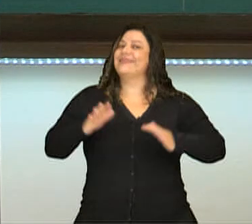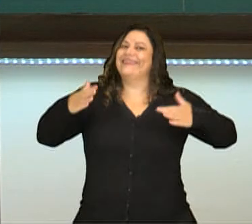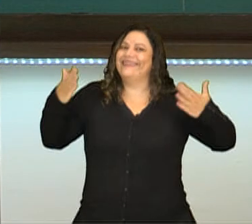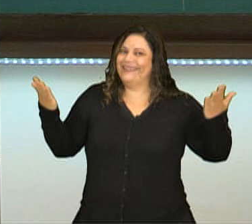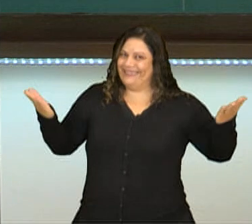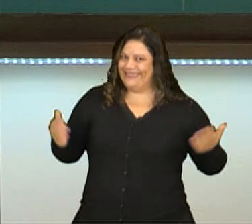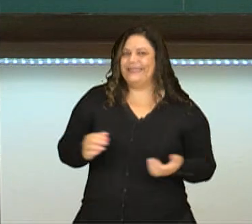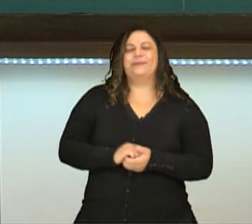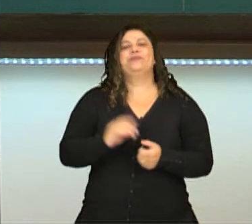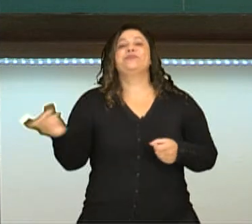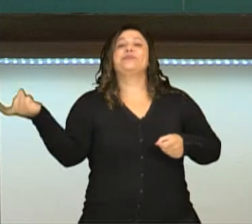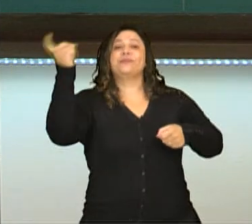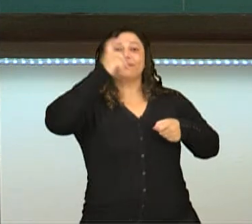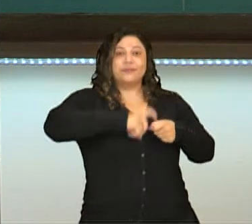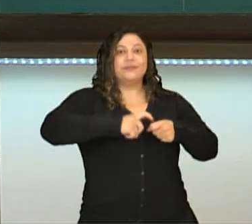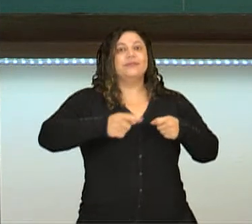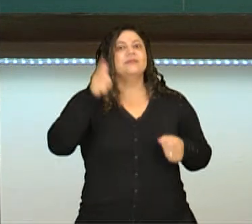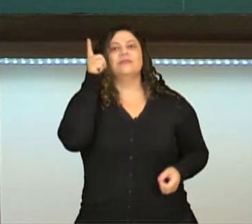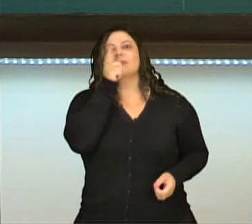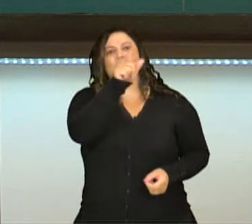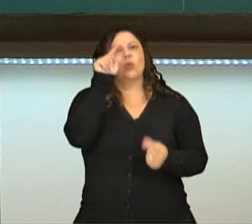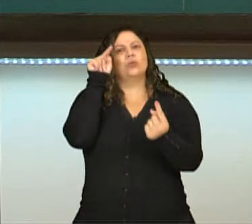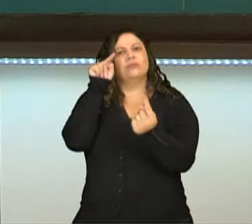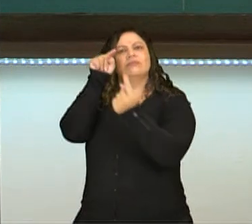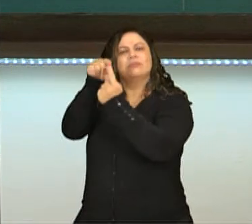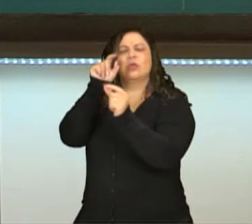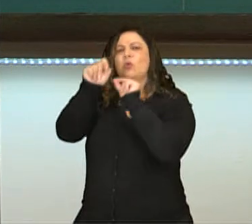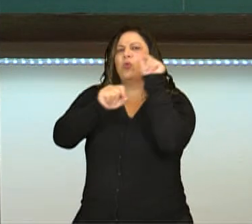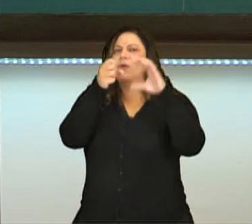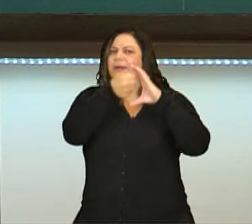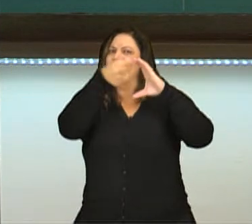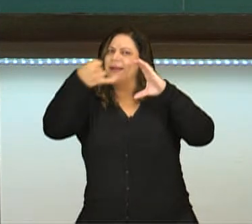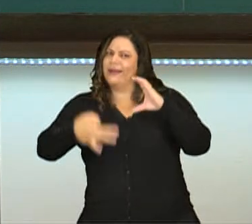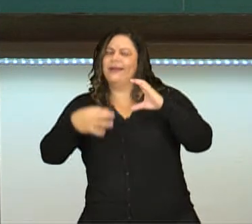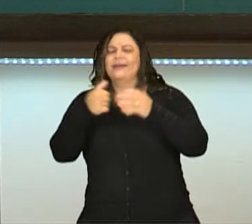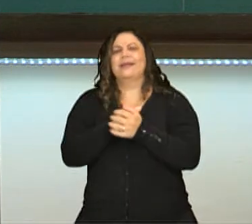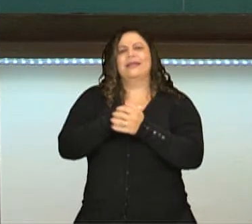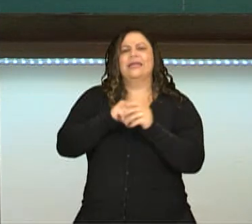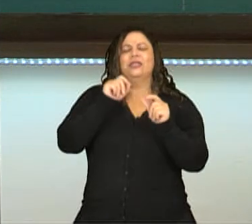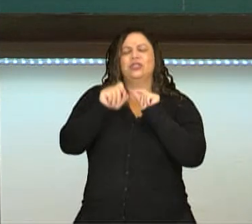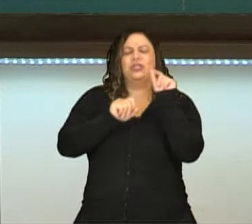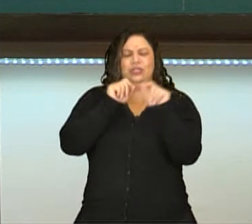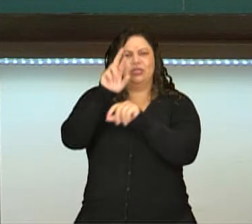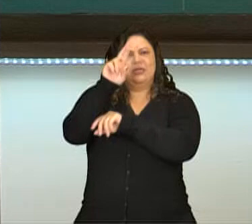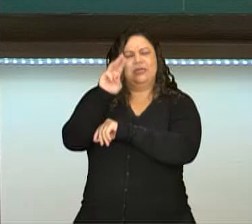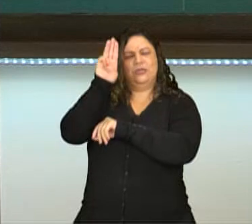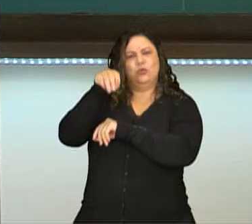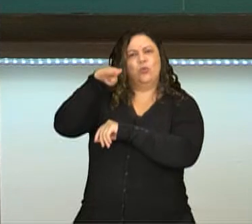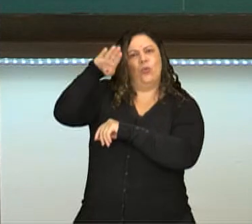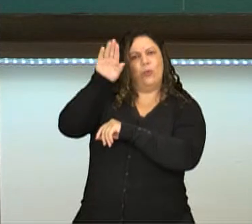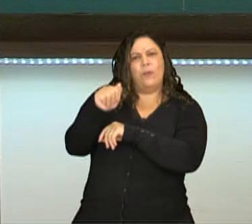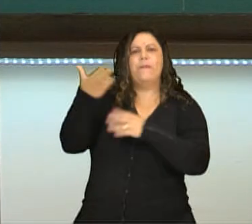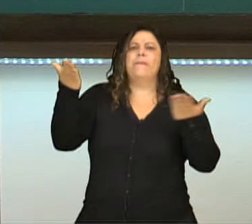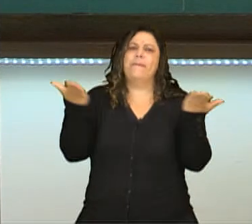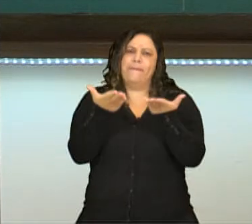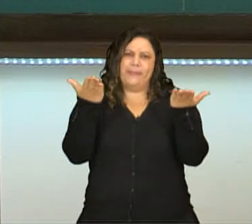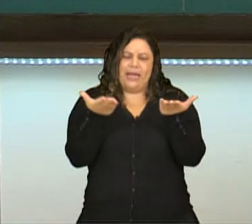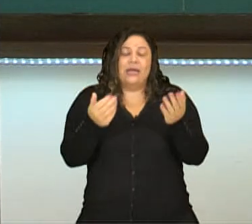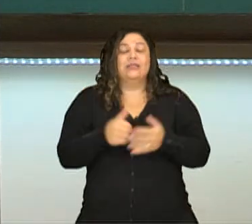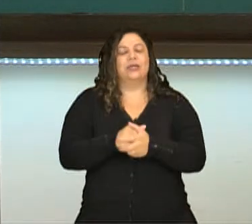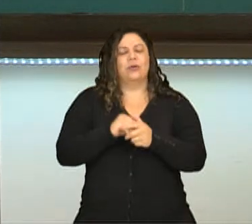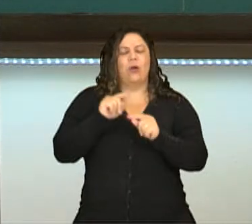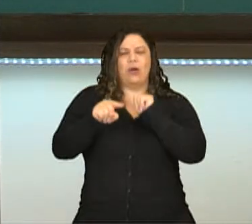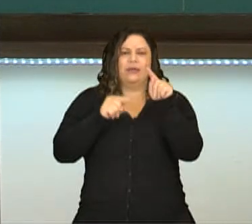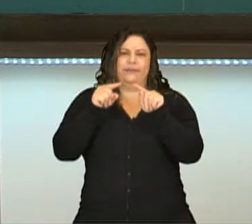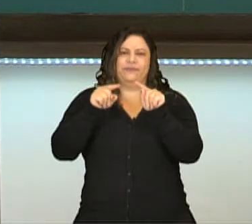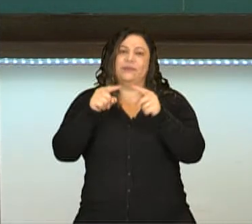Então, pessoal, voltamos. Conseguiram identificar qual que é a característica da zumba atual que fez o banimento dela ser deixado de lado lá na